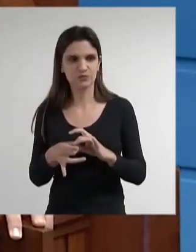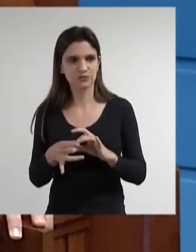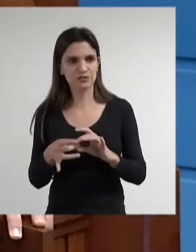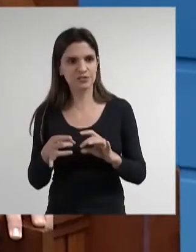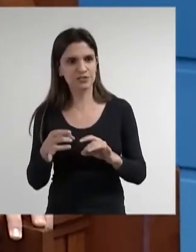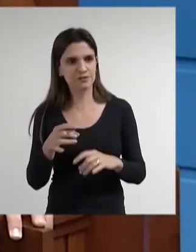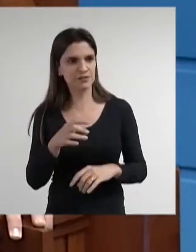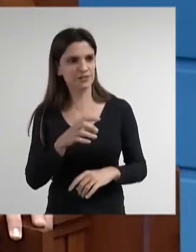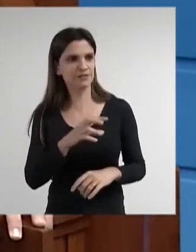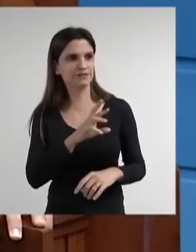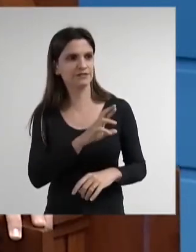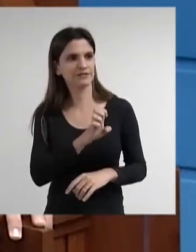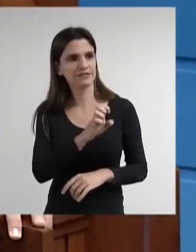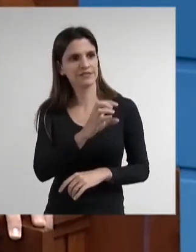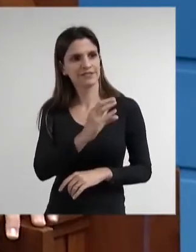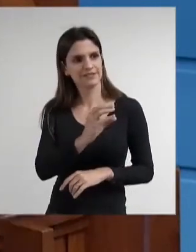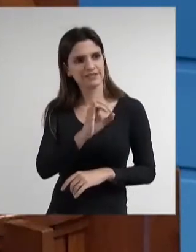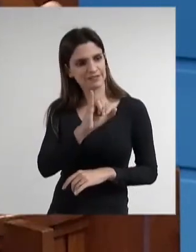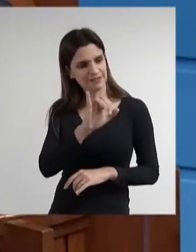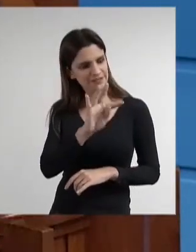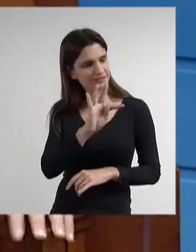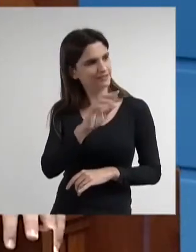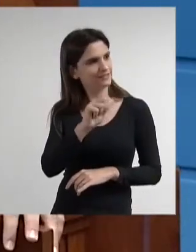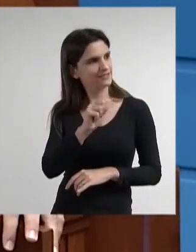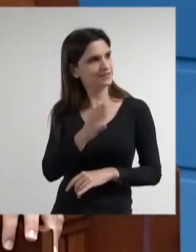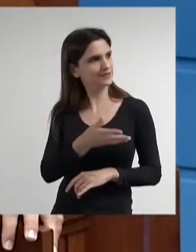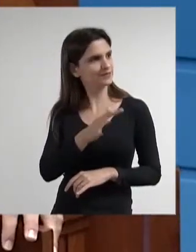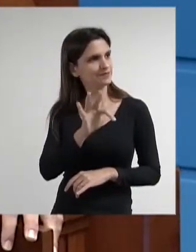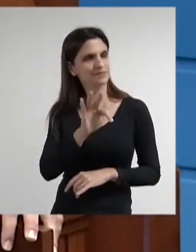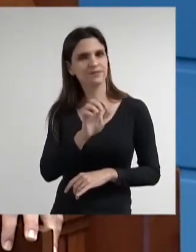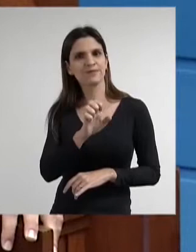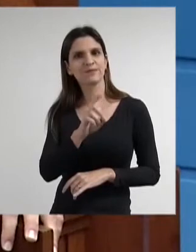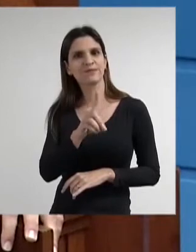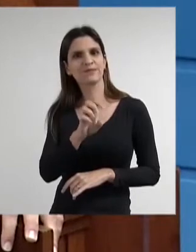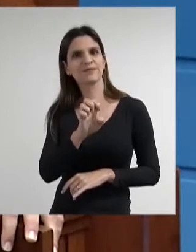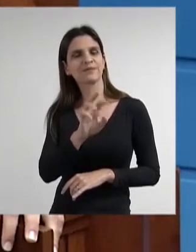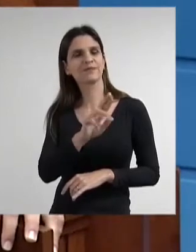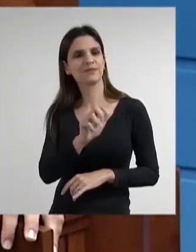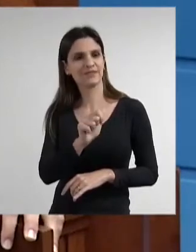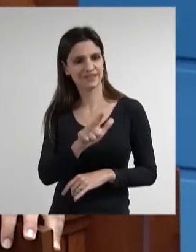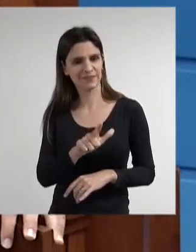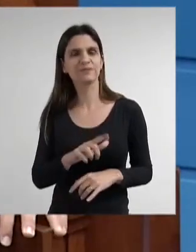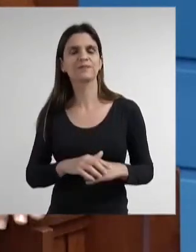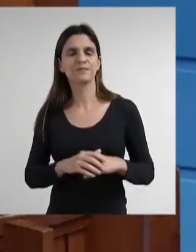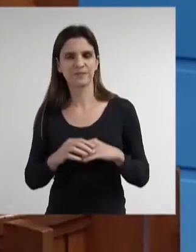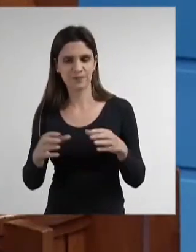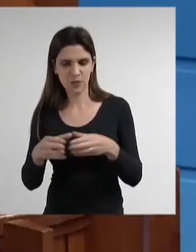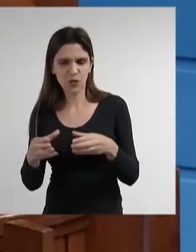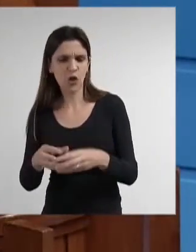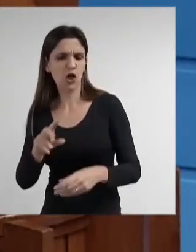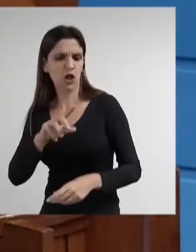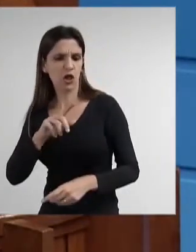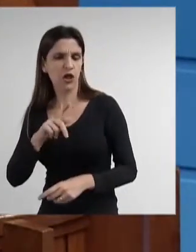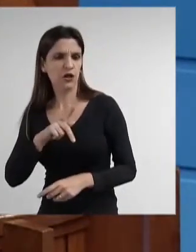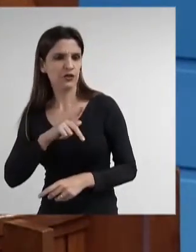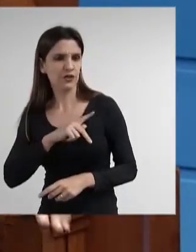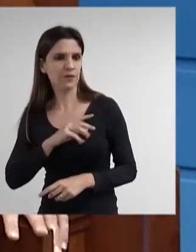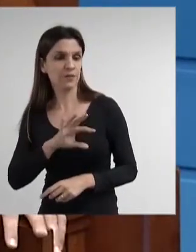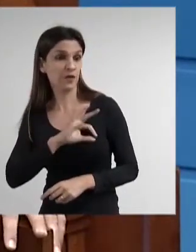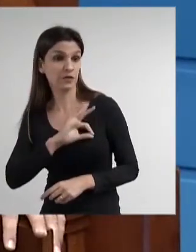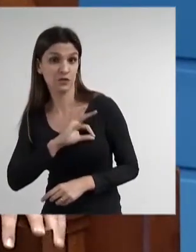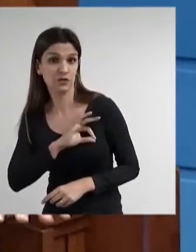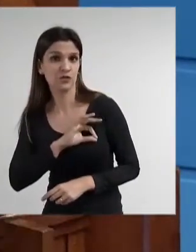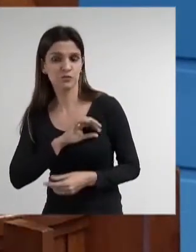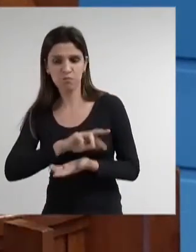Armadas, Receita Federal, Polícia Militar, às vezes também polícias aí, guardas